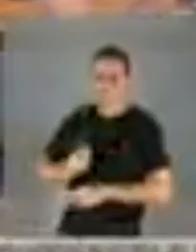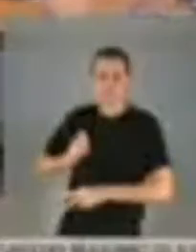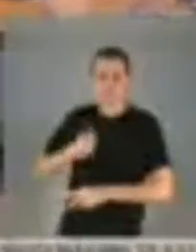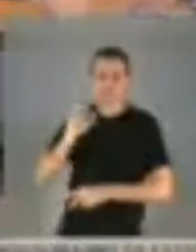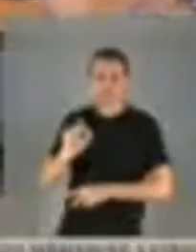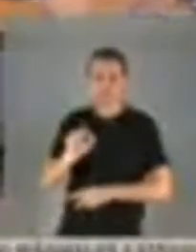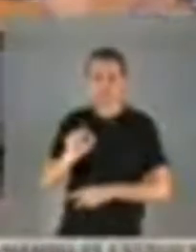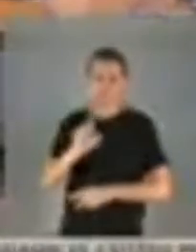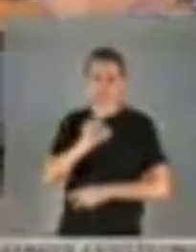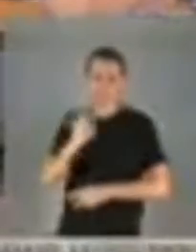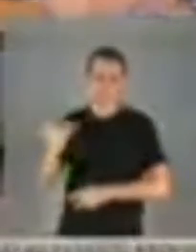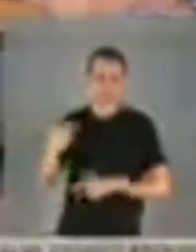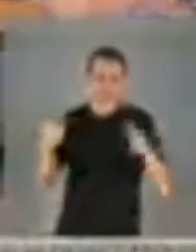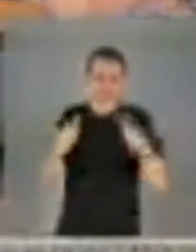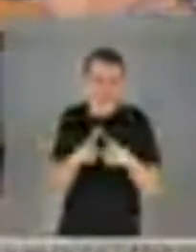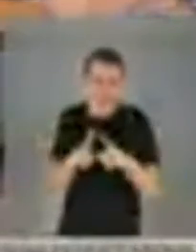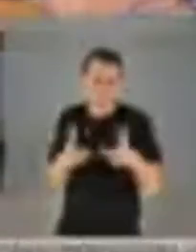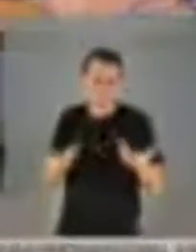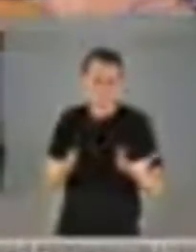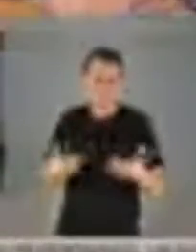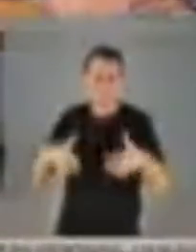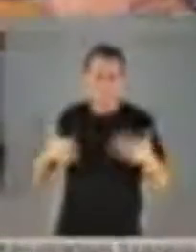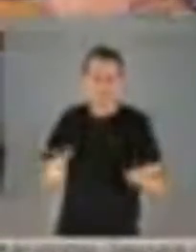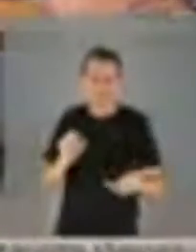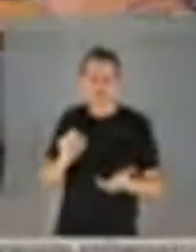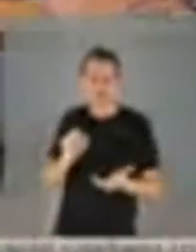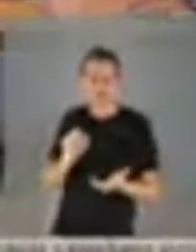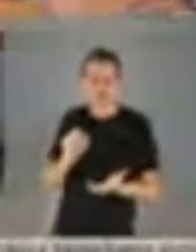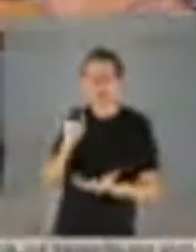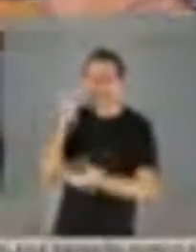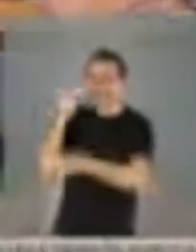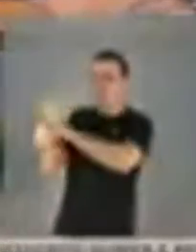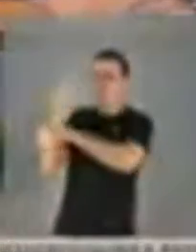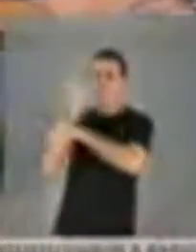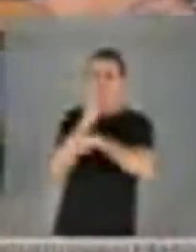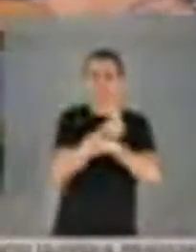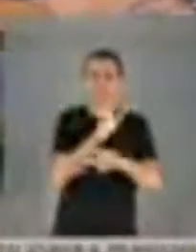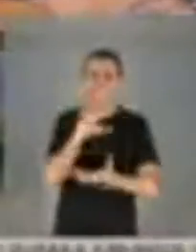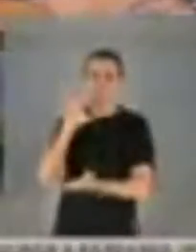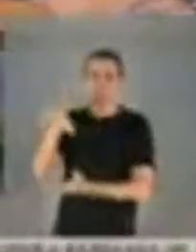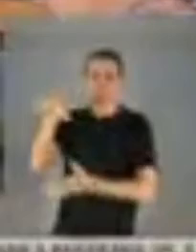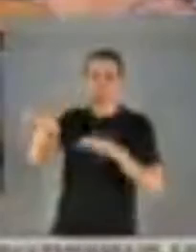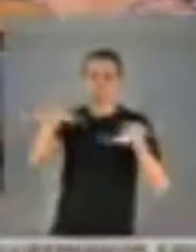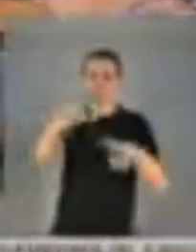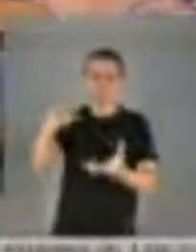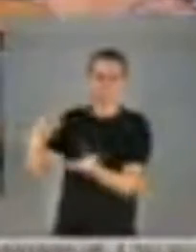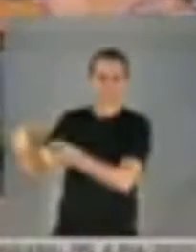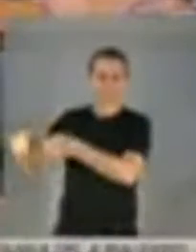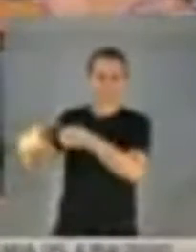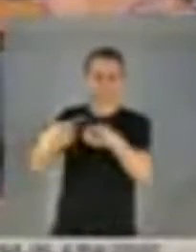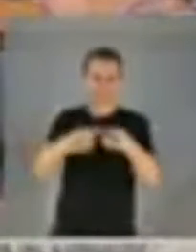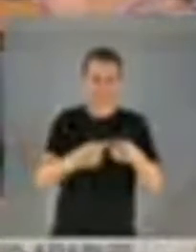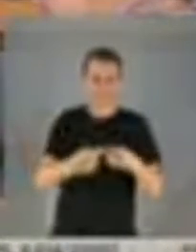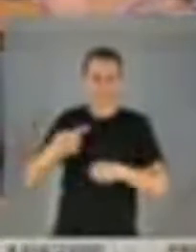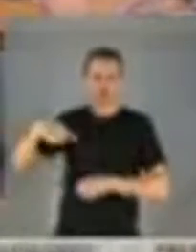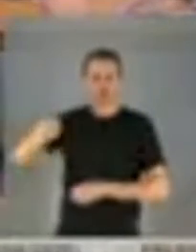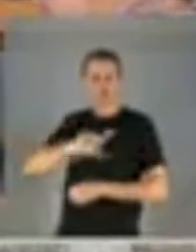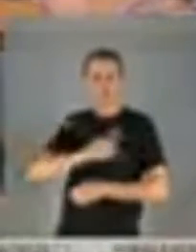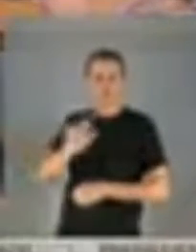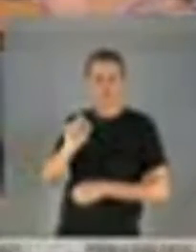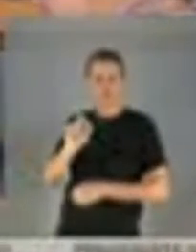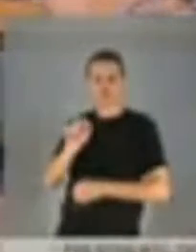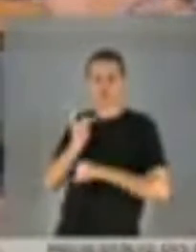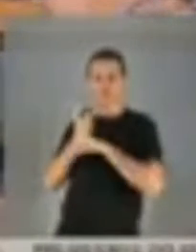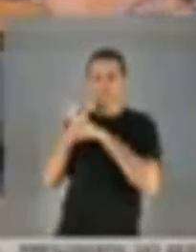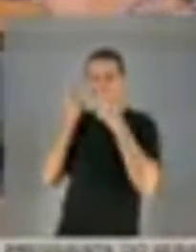bolha, né? Então, quando a gente vai para as bases, quando a gente vai para as nossas cidades, a gente percebe